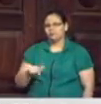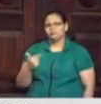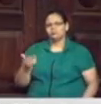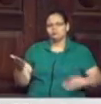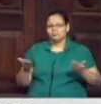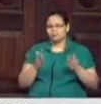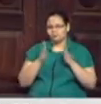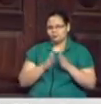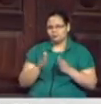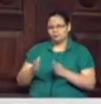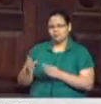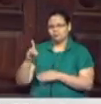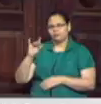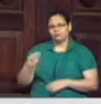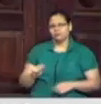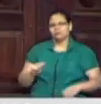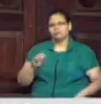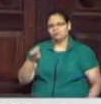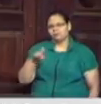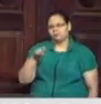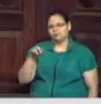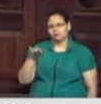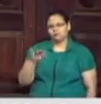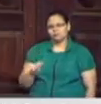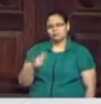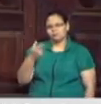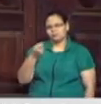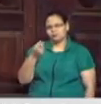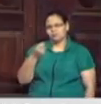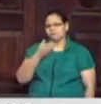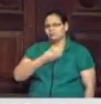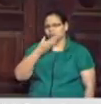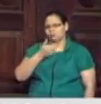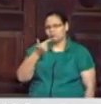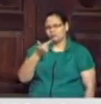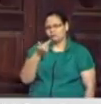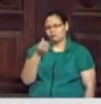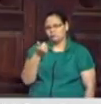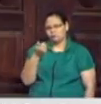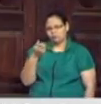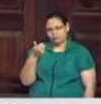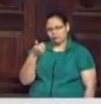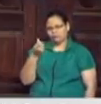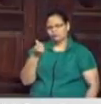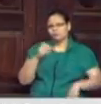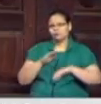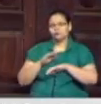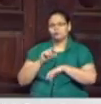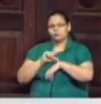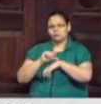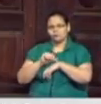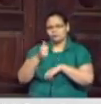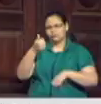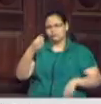passa-se a ordem do dia, sessão extraordinária do dia 20 de dezembro de 2016, 13 horas.